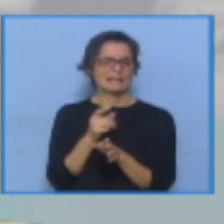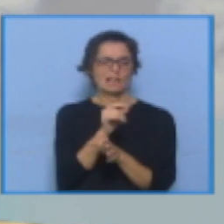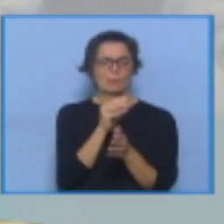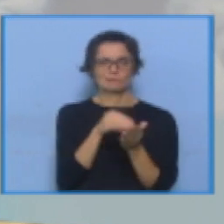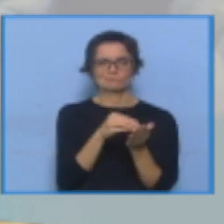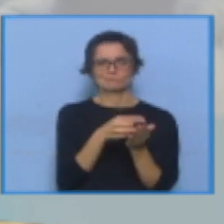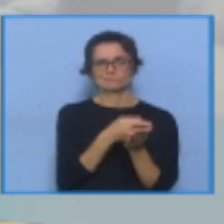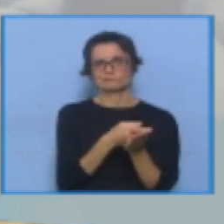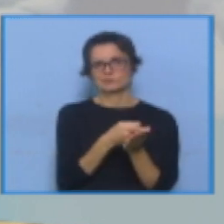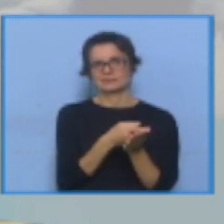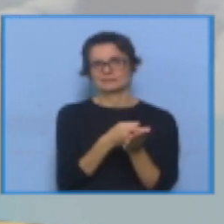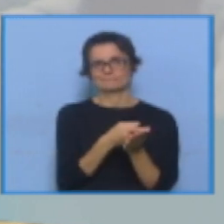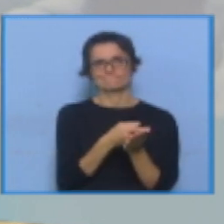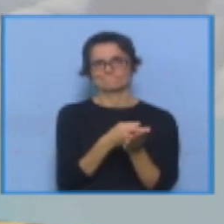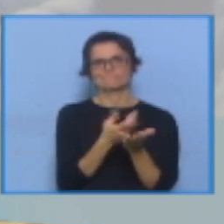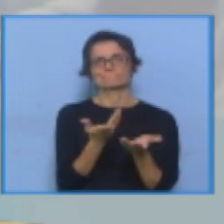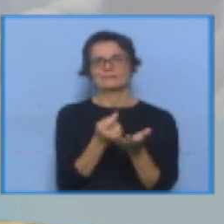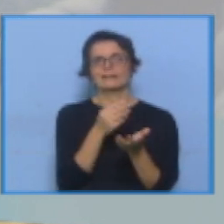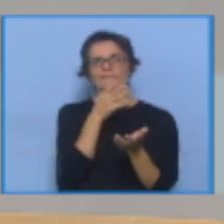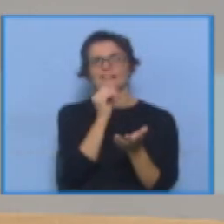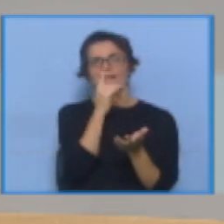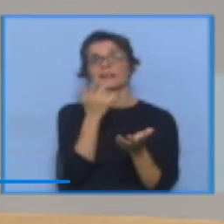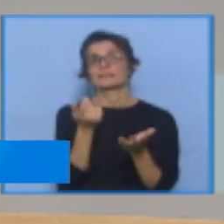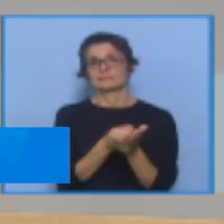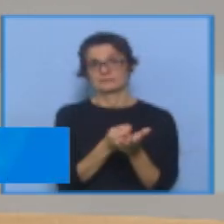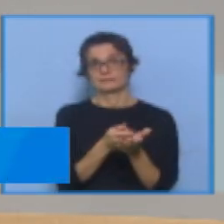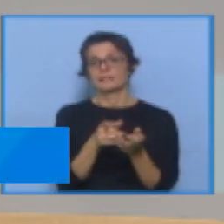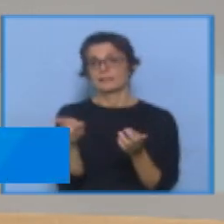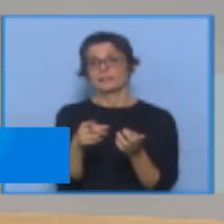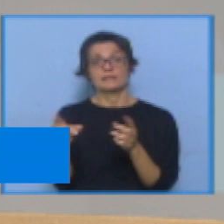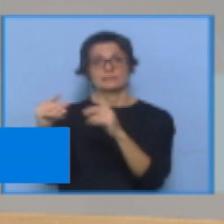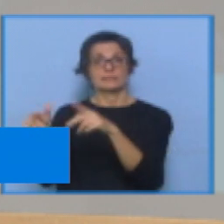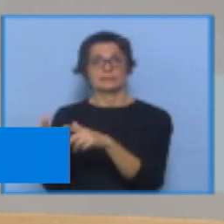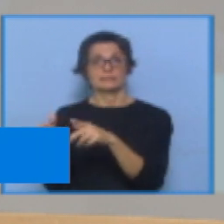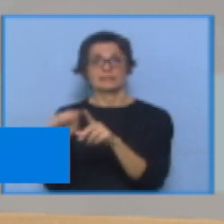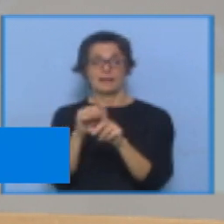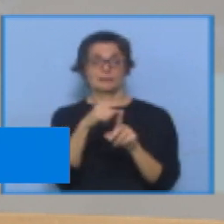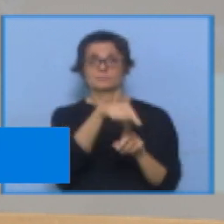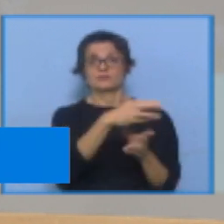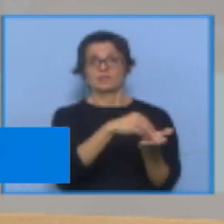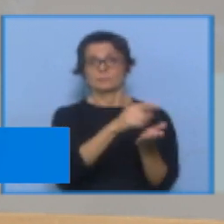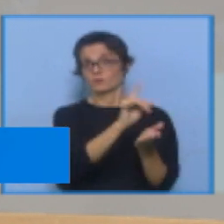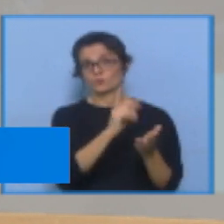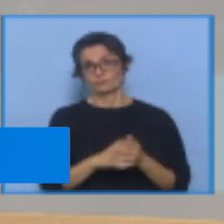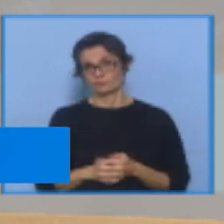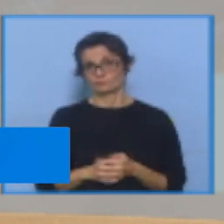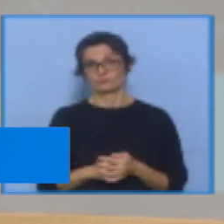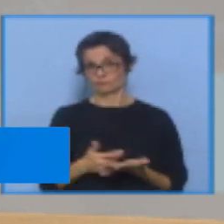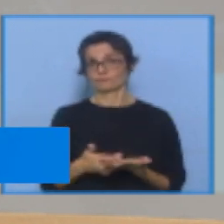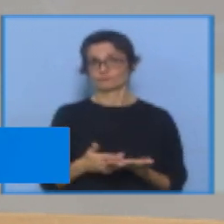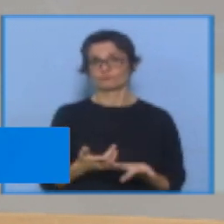uma borracha em cima das situações de pobreza. Não, as situações permanecem mesmo com pessoas empregadas, não é? Portanto,